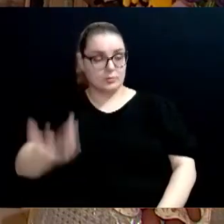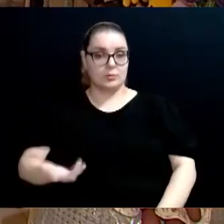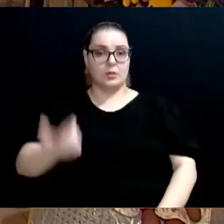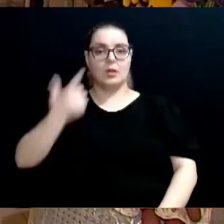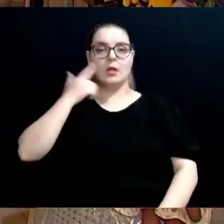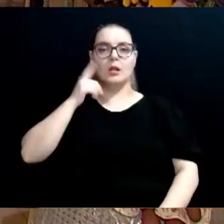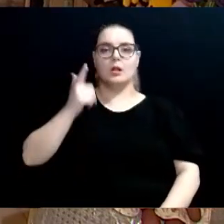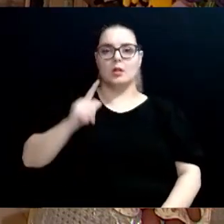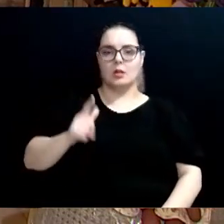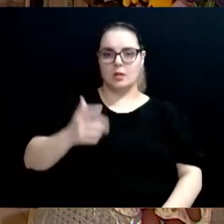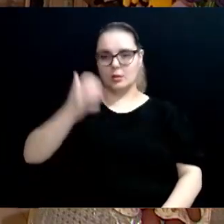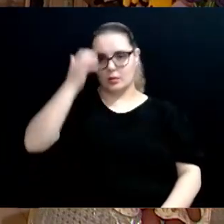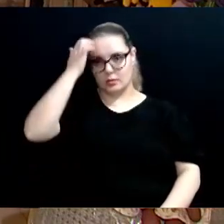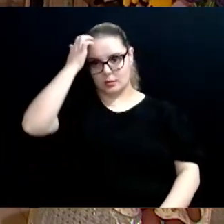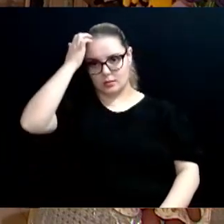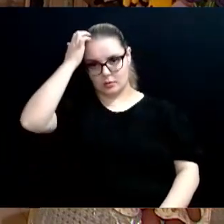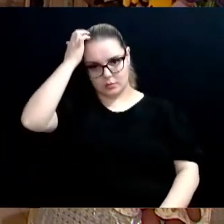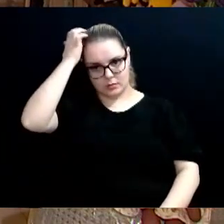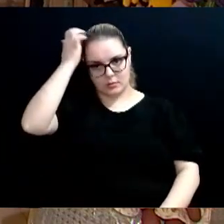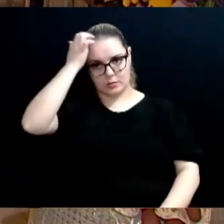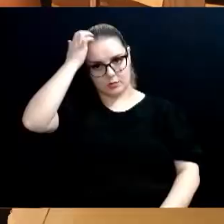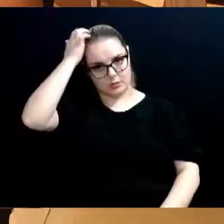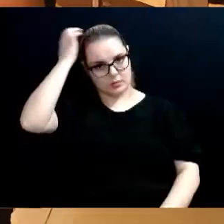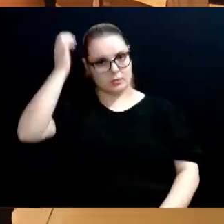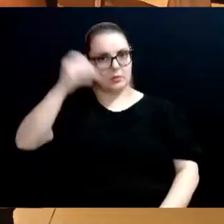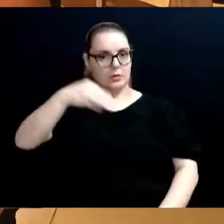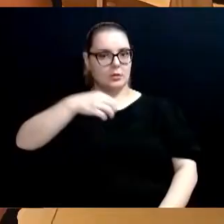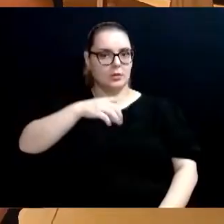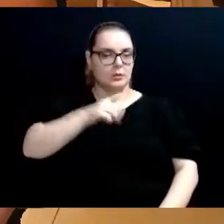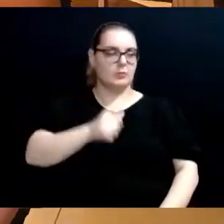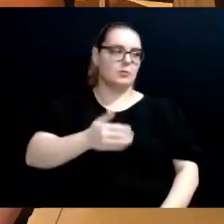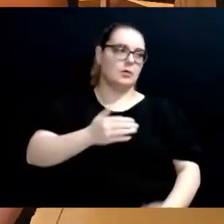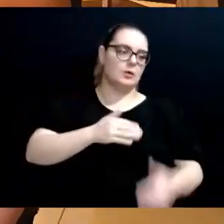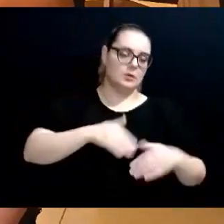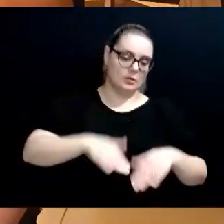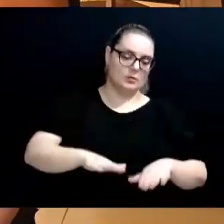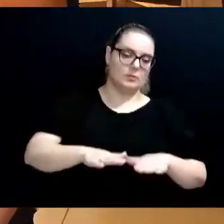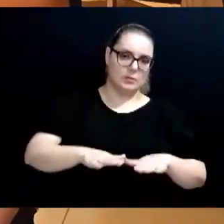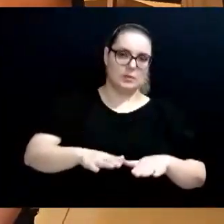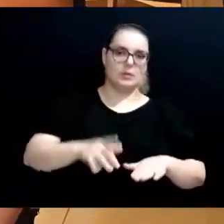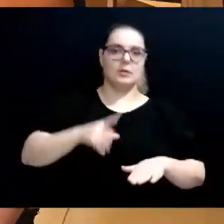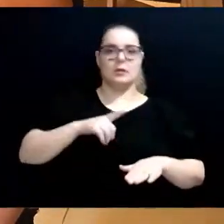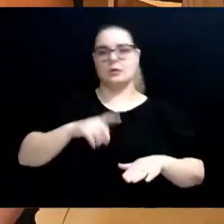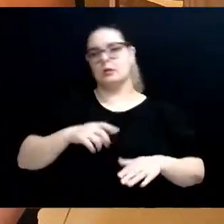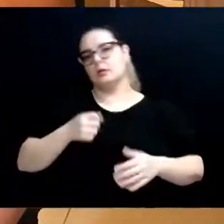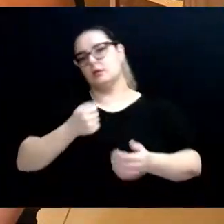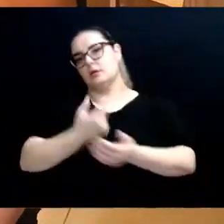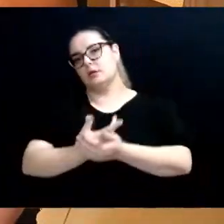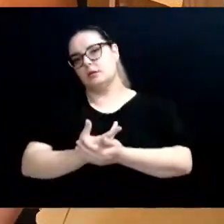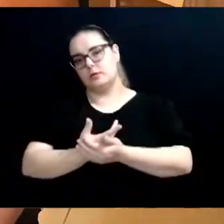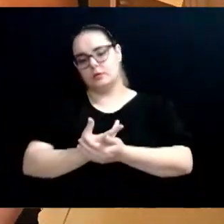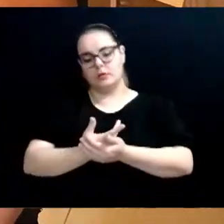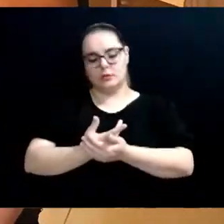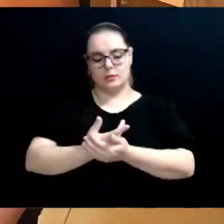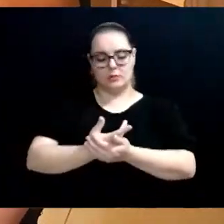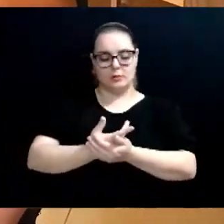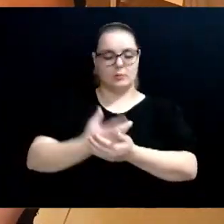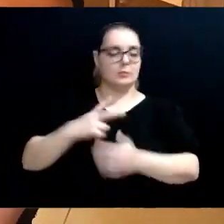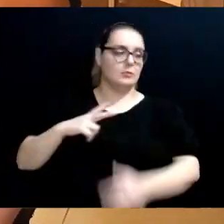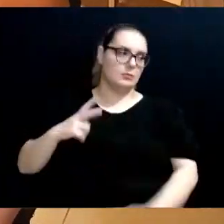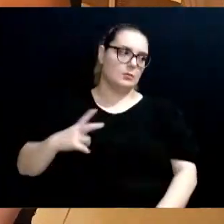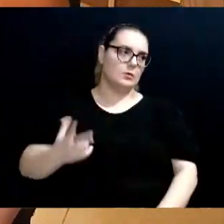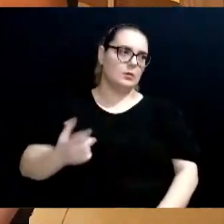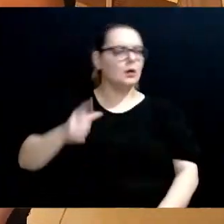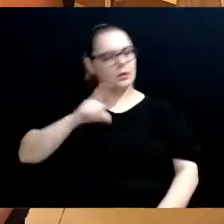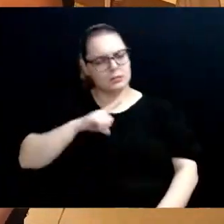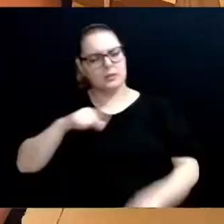com história. Claro, a moda lá embaixo tem muita compra pessoal, aqui